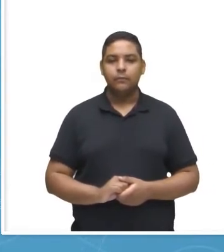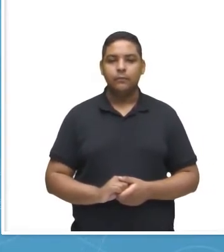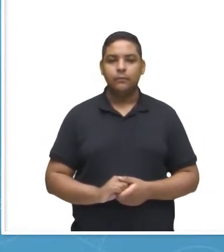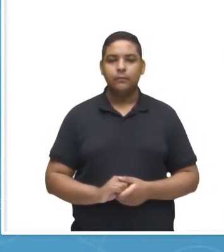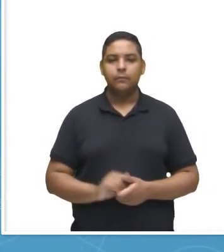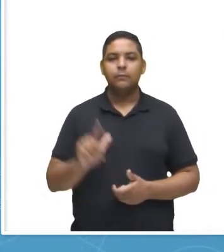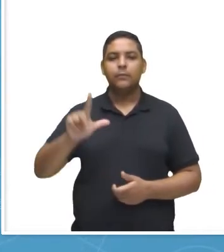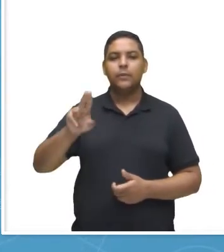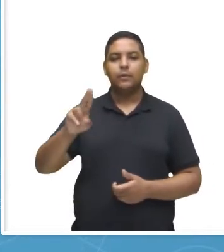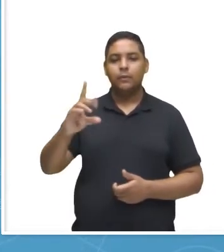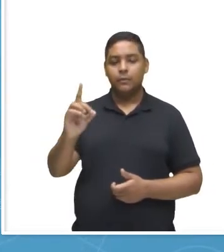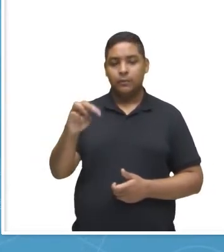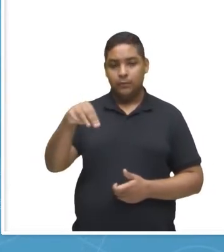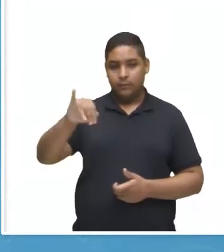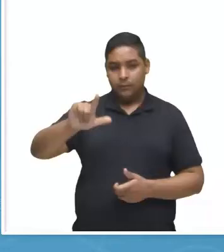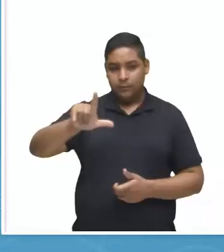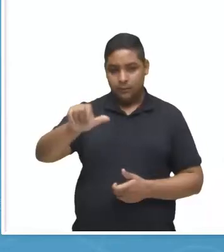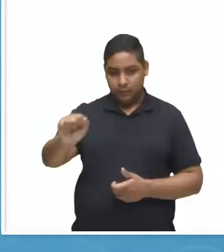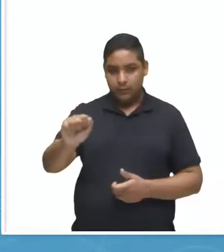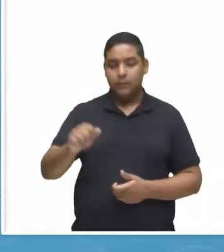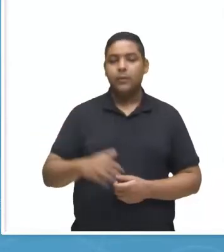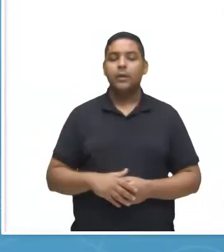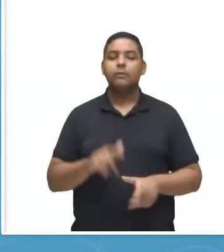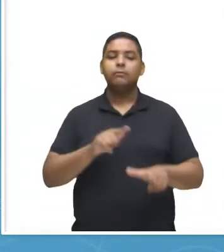A Ludmila, alternativa letra D.